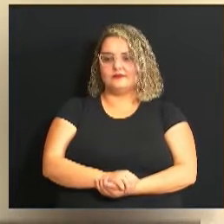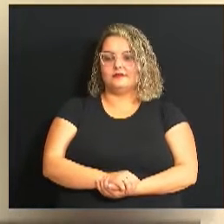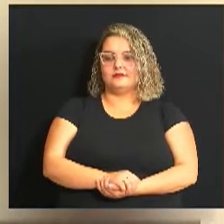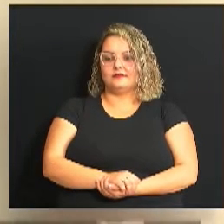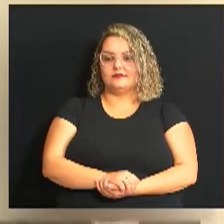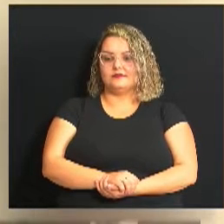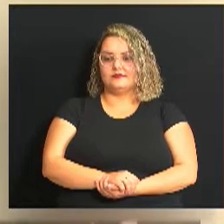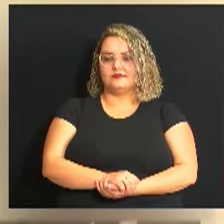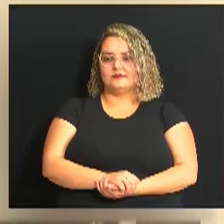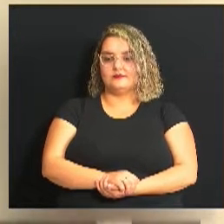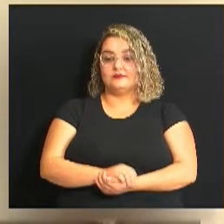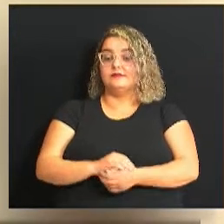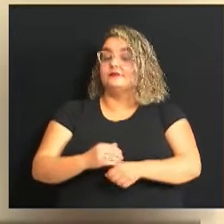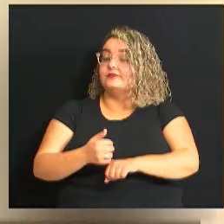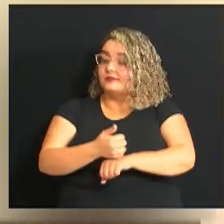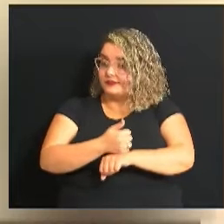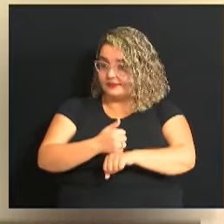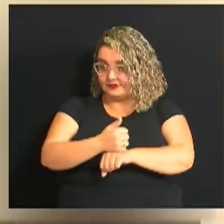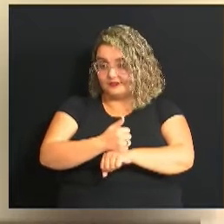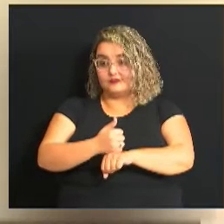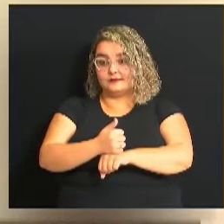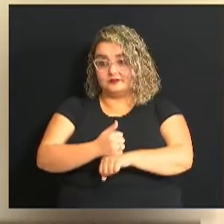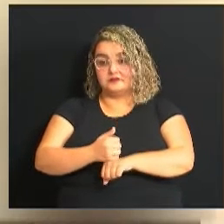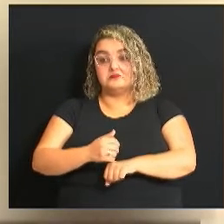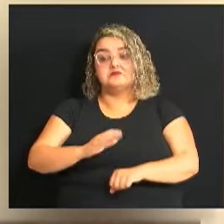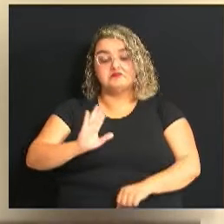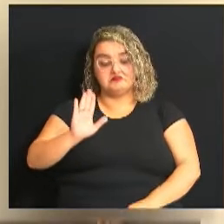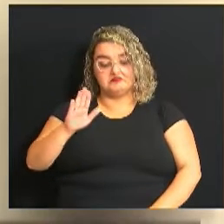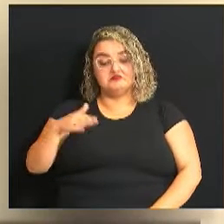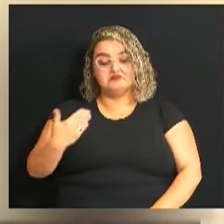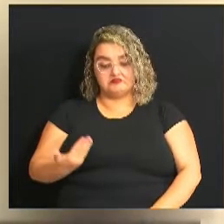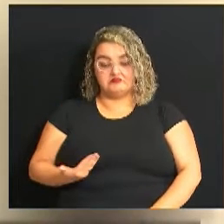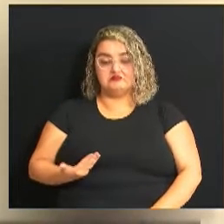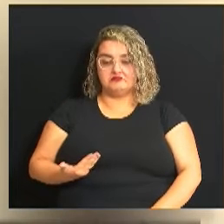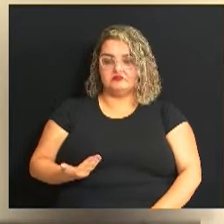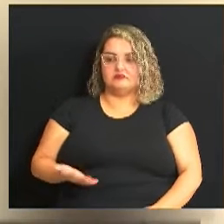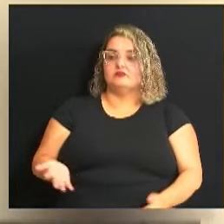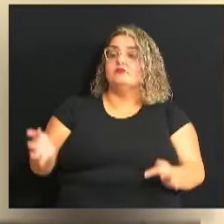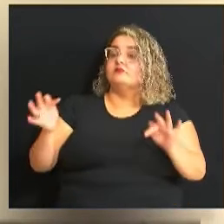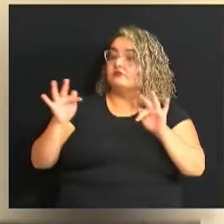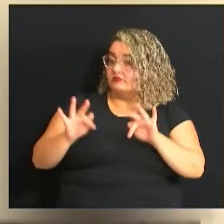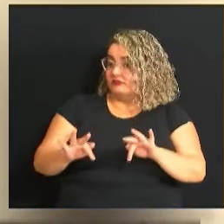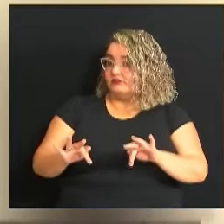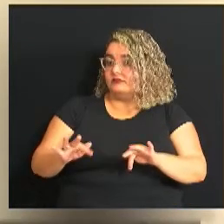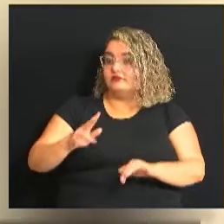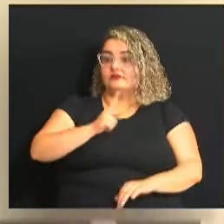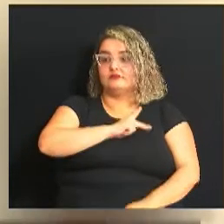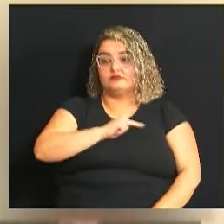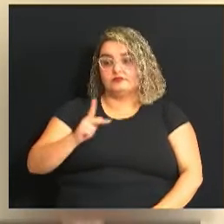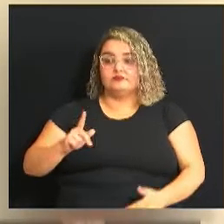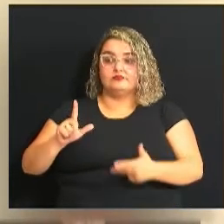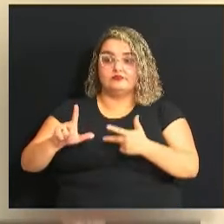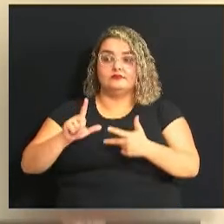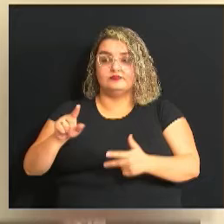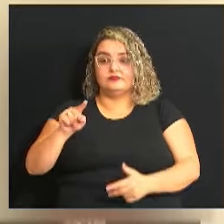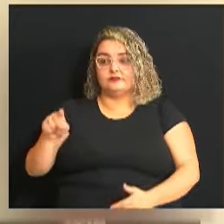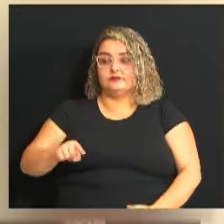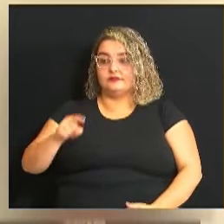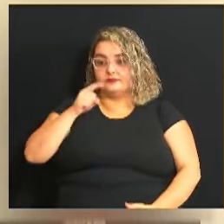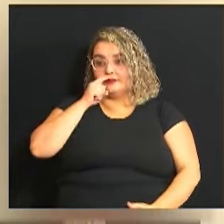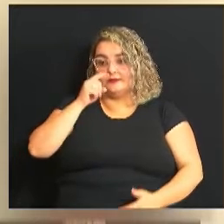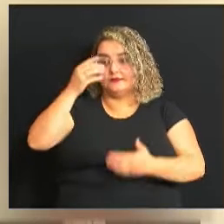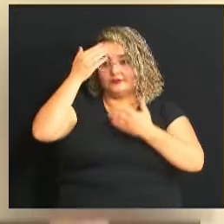uma profissão honrosa. Por fim, o presidente do Legislativo, Zé Carlos, agradeceu